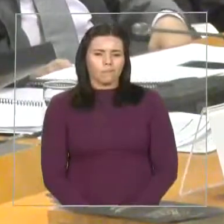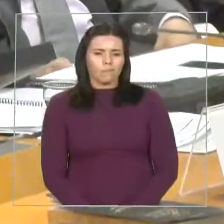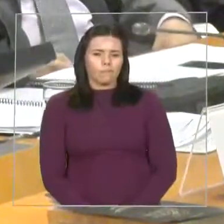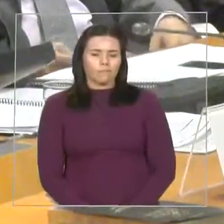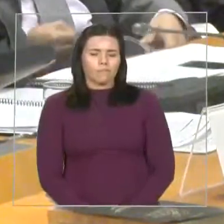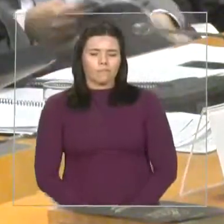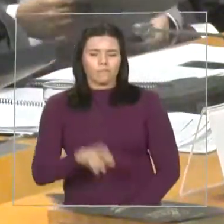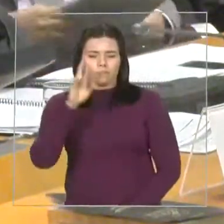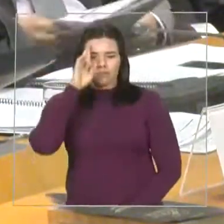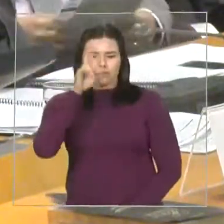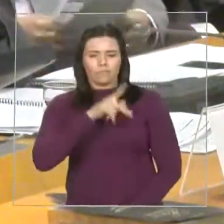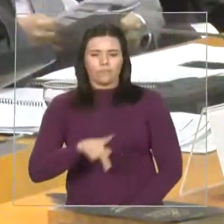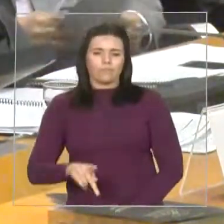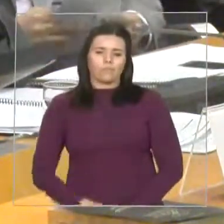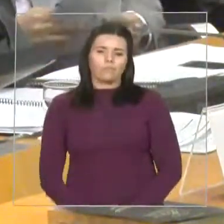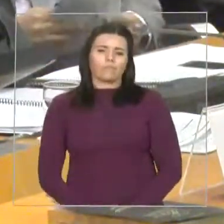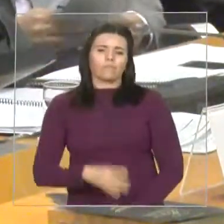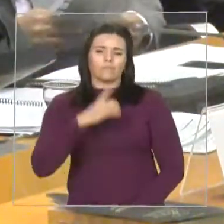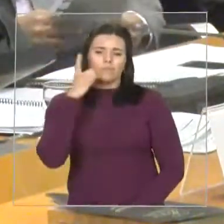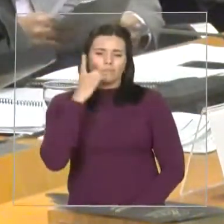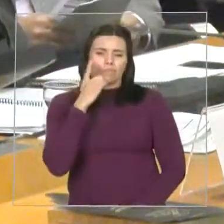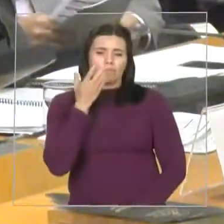Senhor presidente, deputado Atelino,